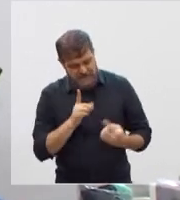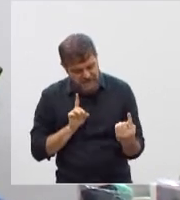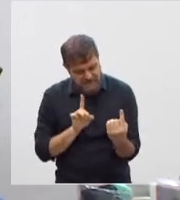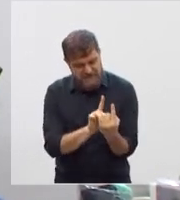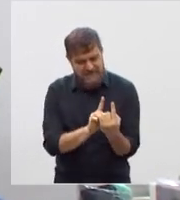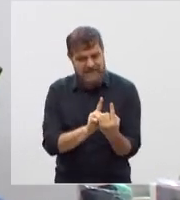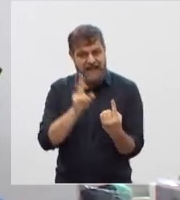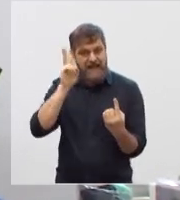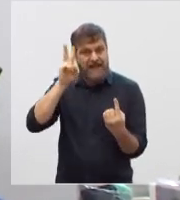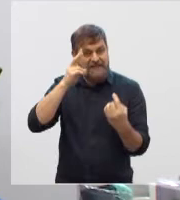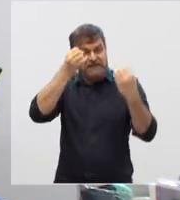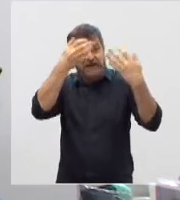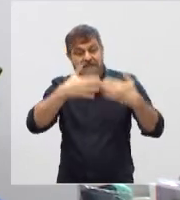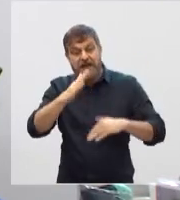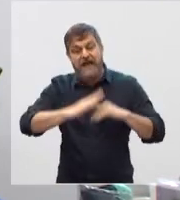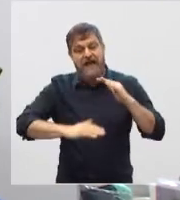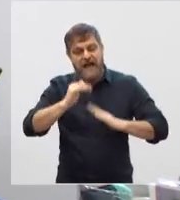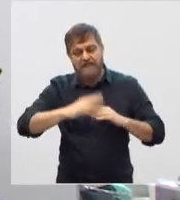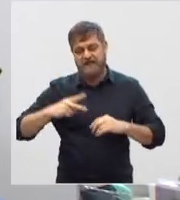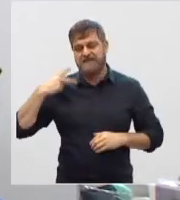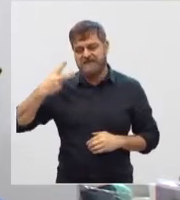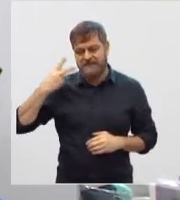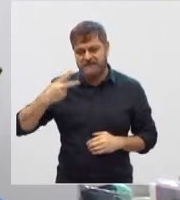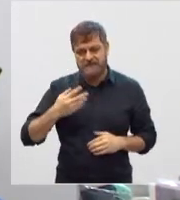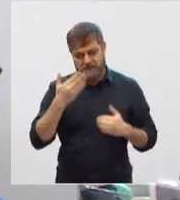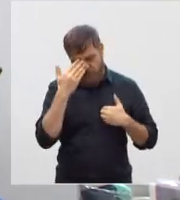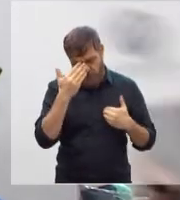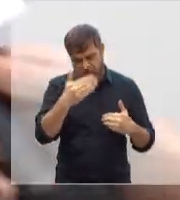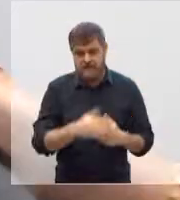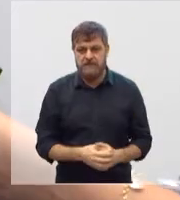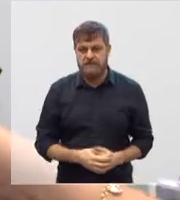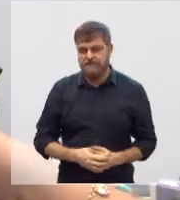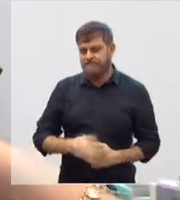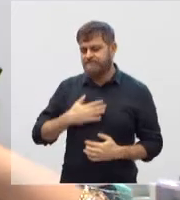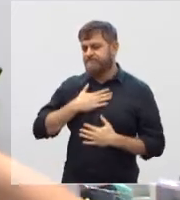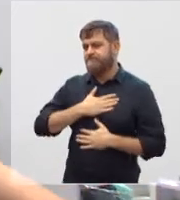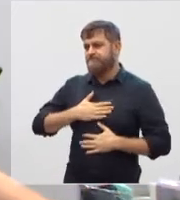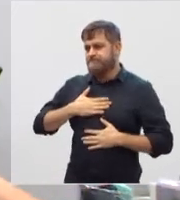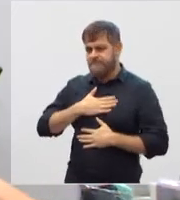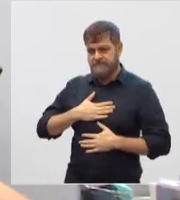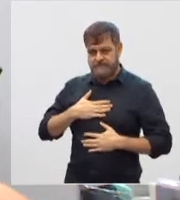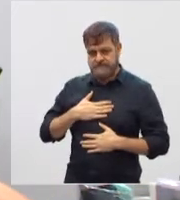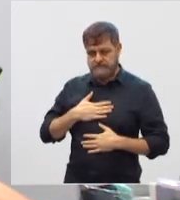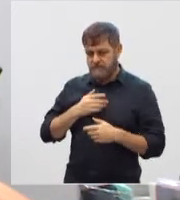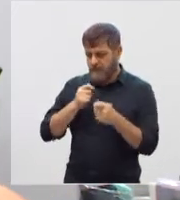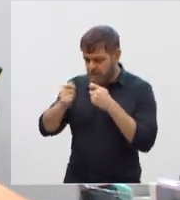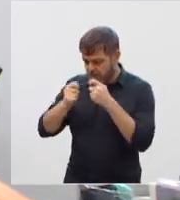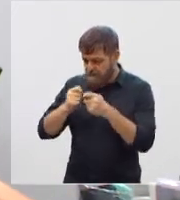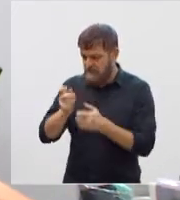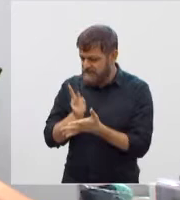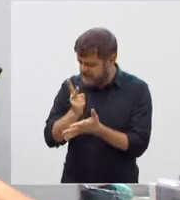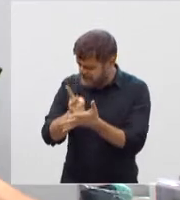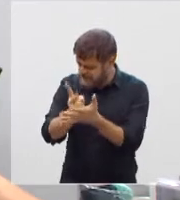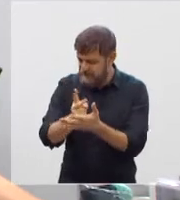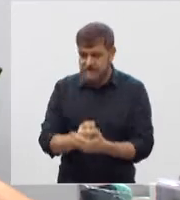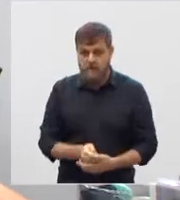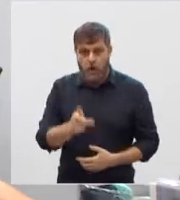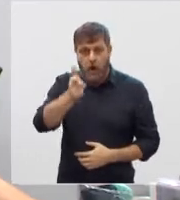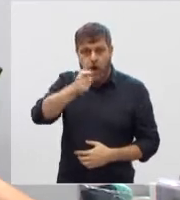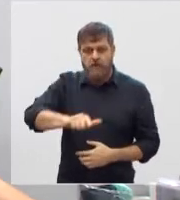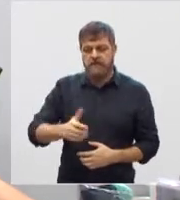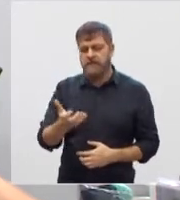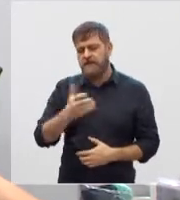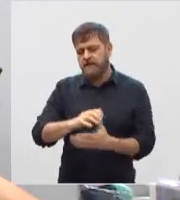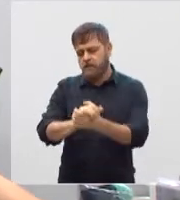as portas do gabinete e contar um pouquinho como é esse trabalho tão importante. Para mim sempre é muito honroso receber vocês aqui, viu? E eu